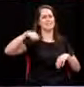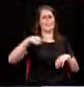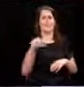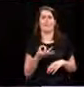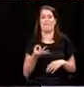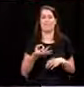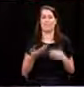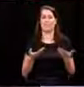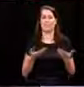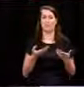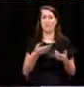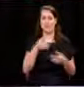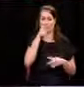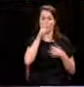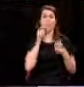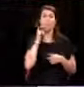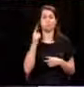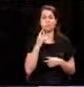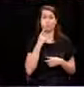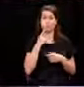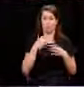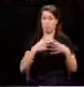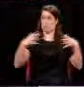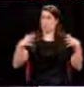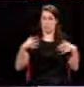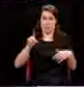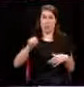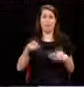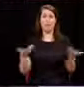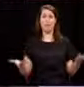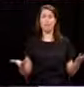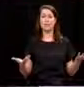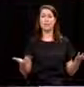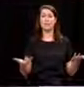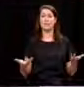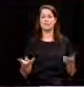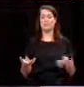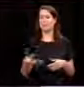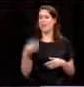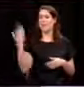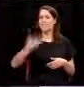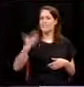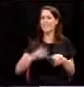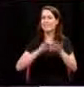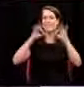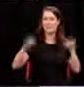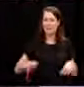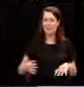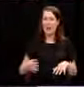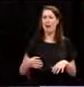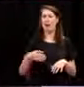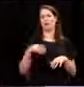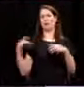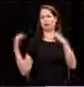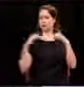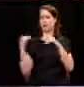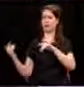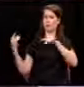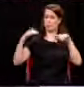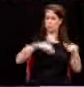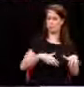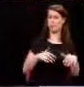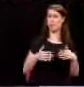Exatamente. E também têm direito a vir aos jogos, têm direito a ter as suas dúvidas, têm direito a ter as suas dificuldades na aquisição de um